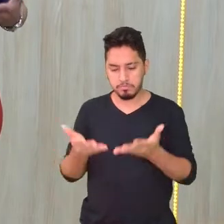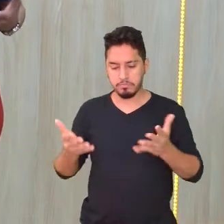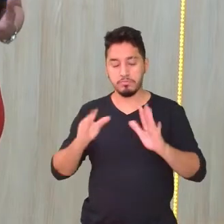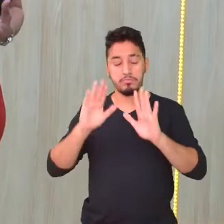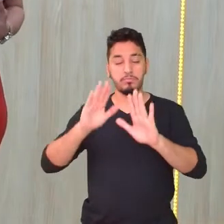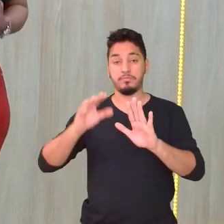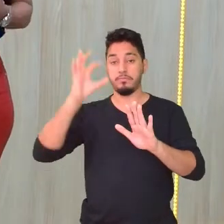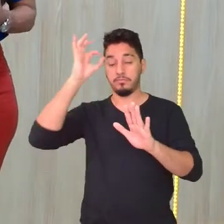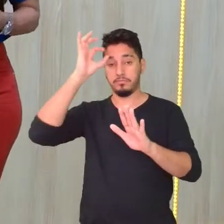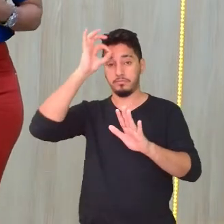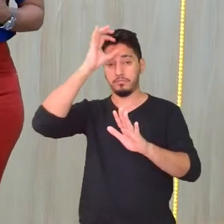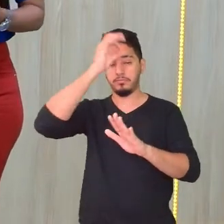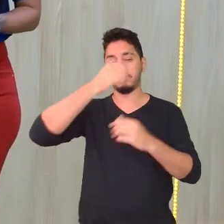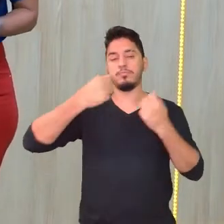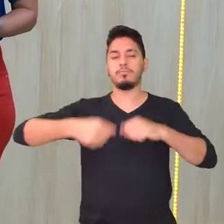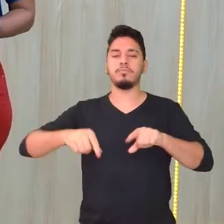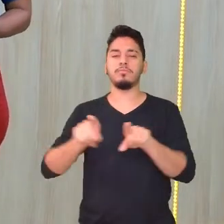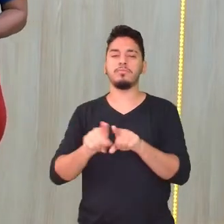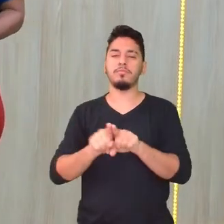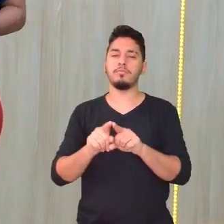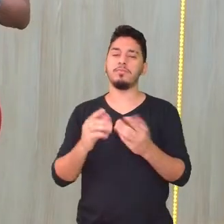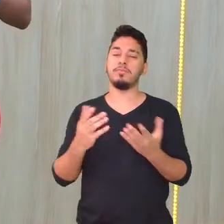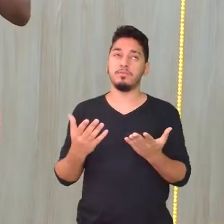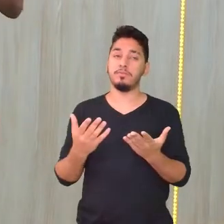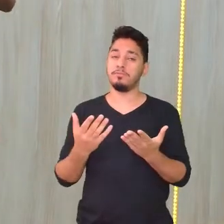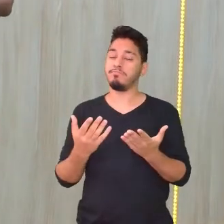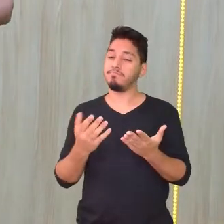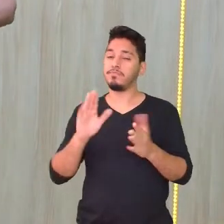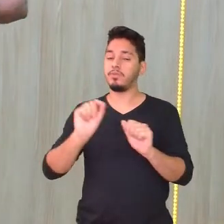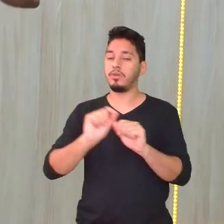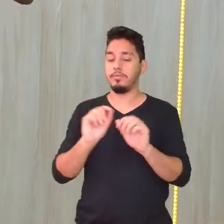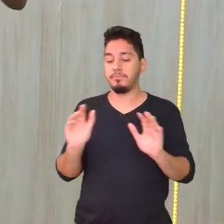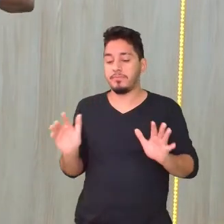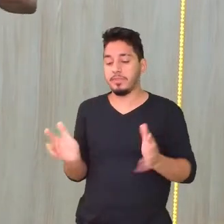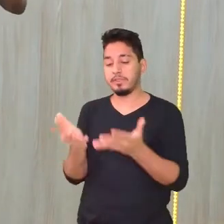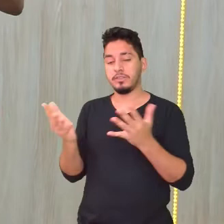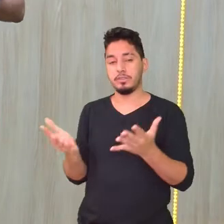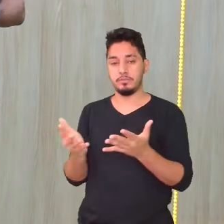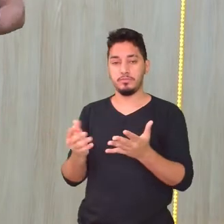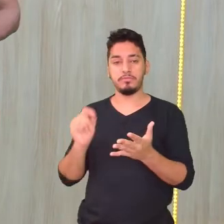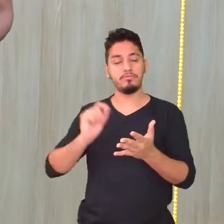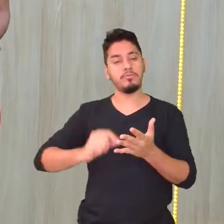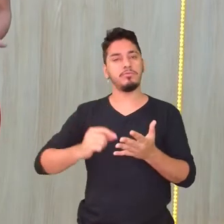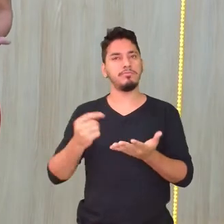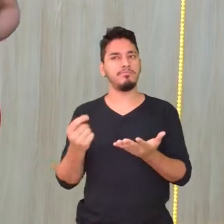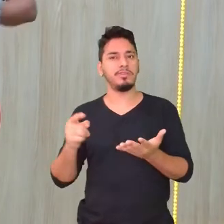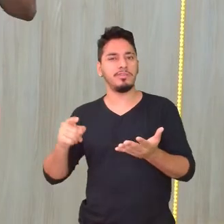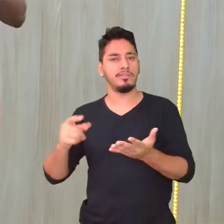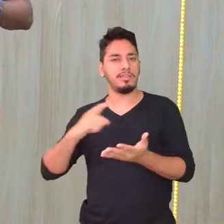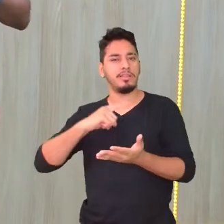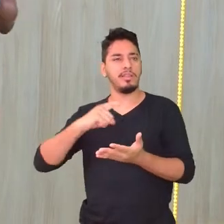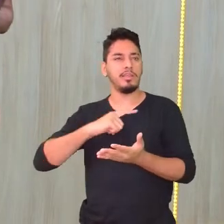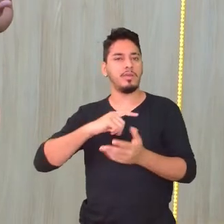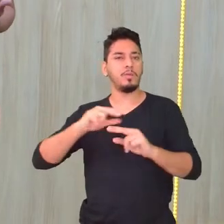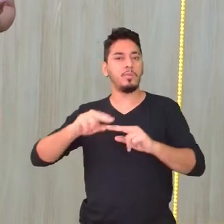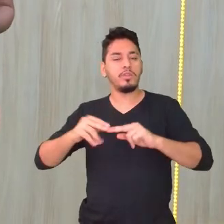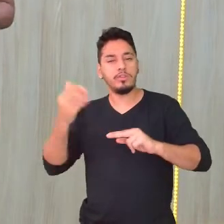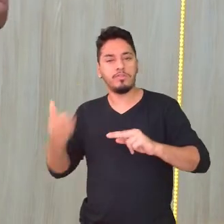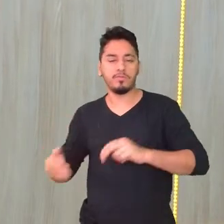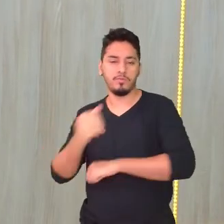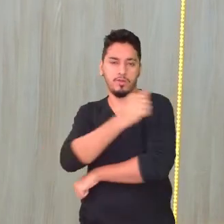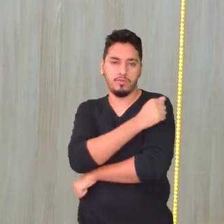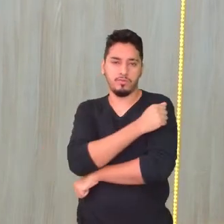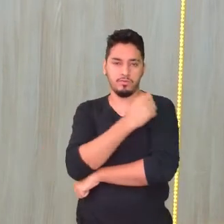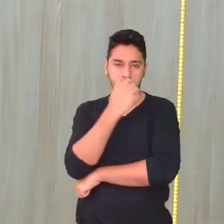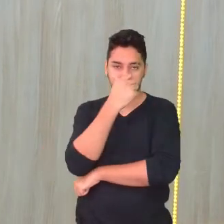aspectos cognitivos também precisam ser considerados a partir de estímulos que façam sentido para o estudante e que despertem nele o interesse